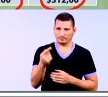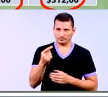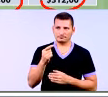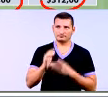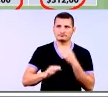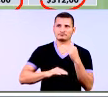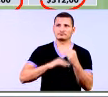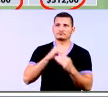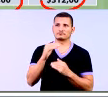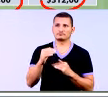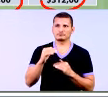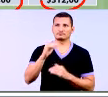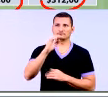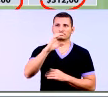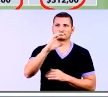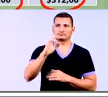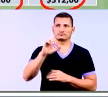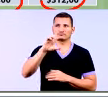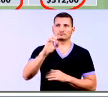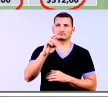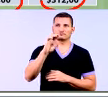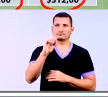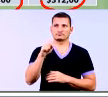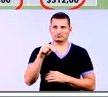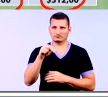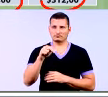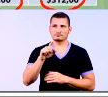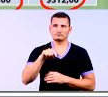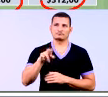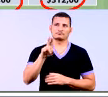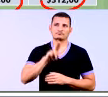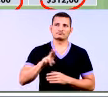para esse Celeron. Esse aqui era utilizado muito em